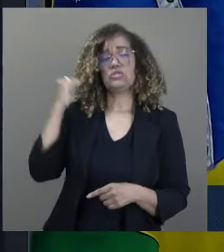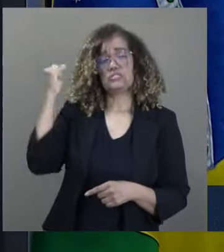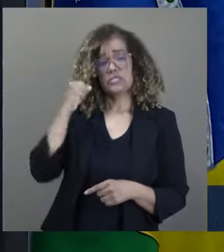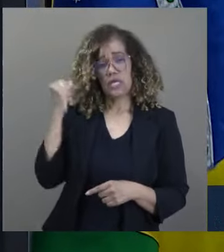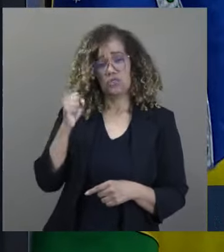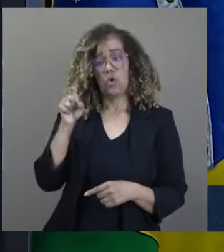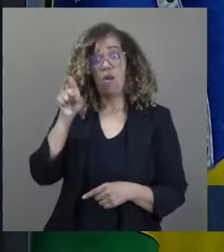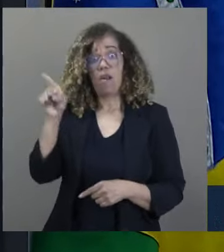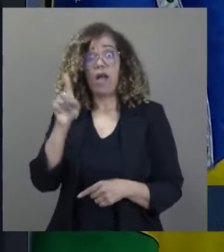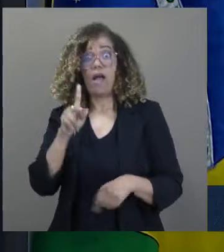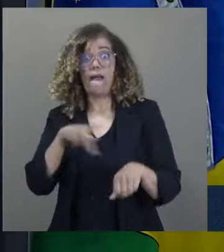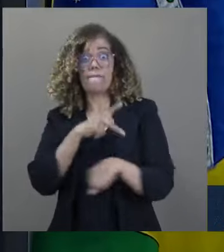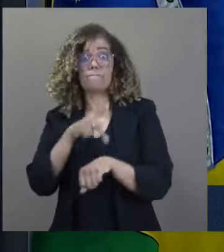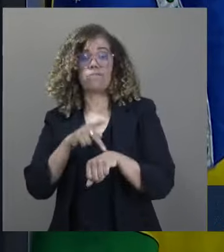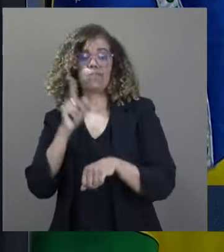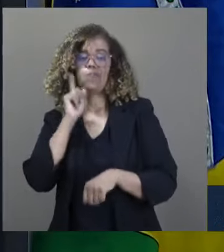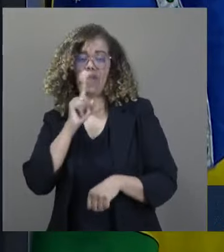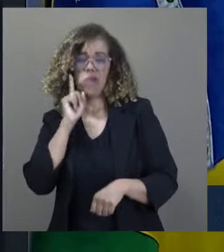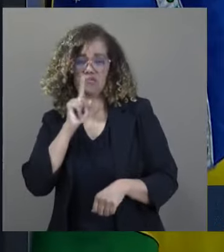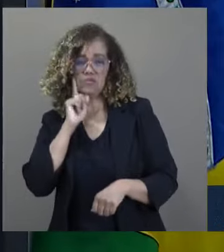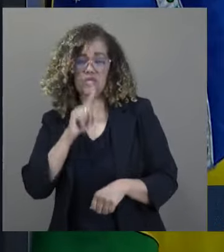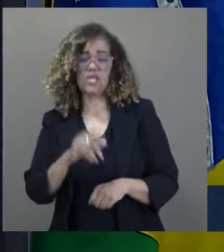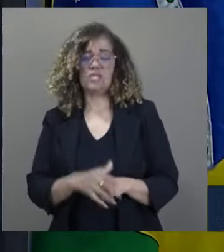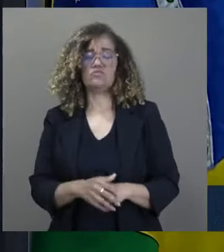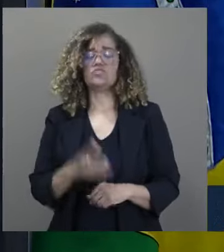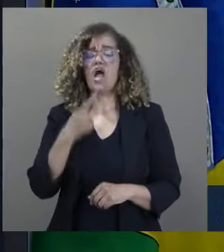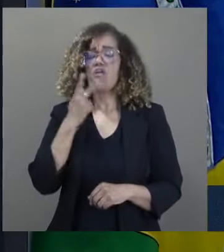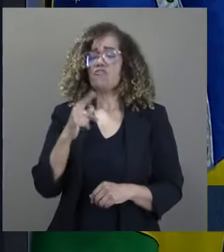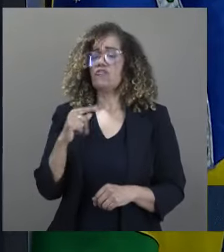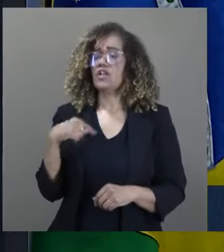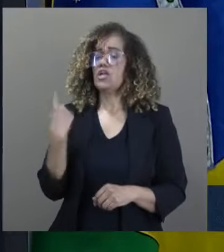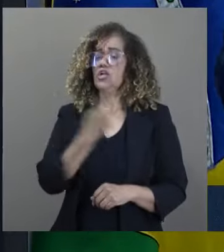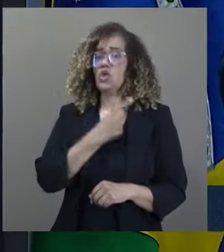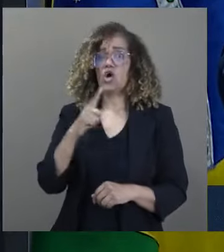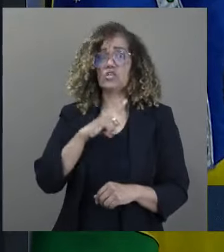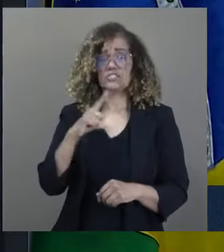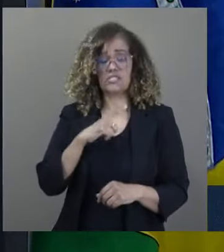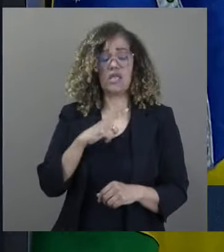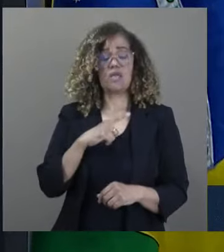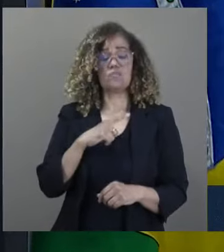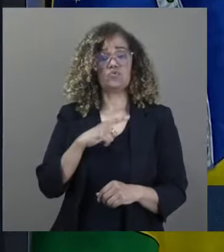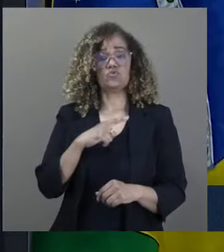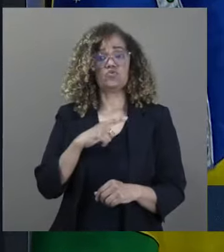Estados Unidos, e disse que nós tínhamos um senador zumbi,